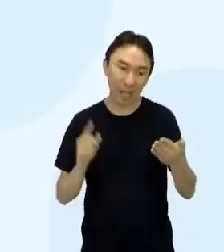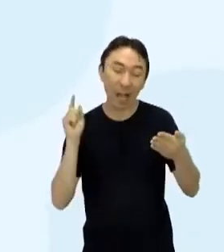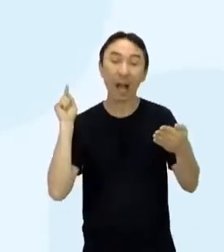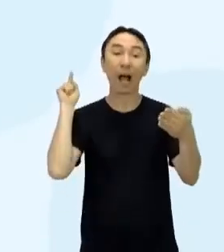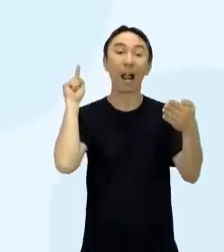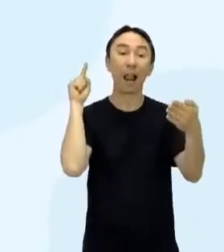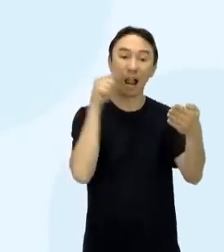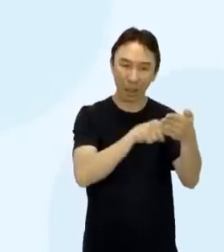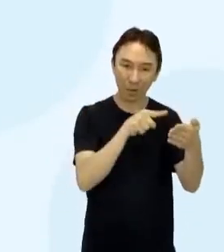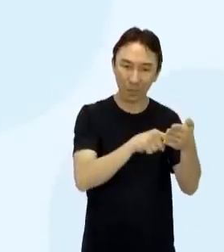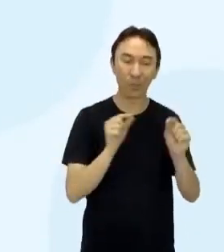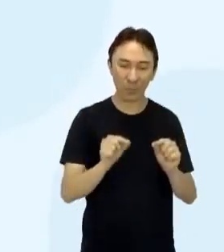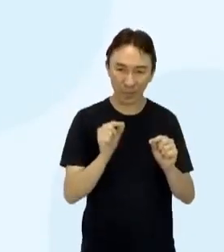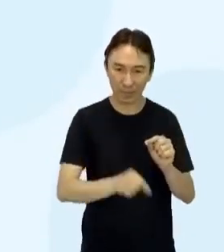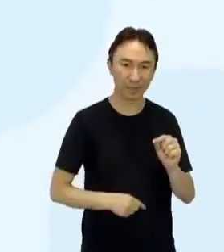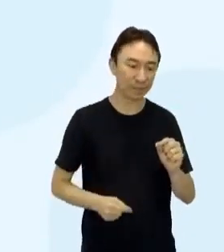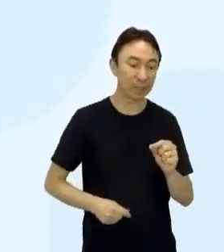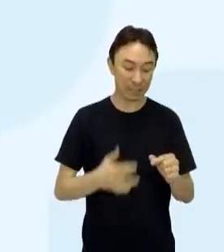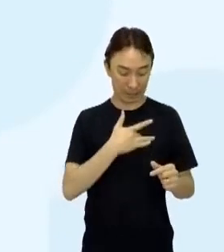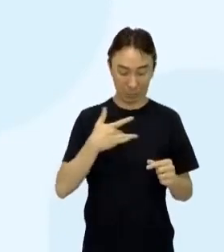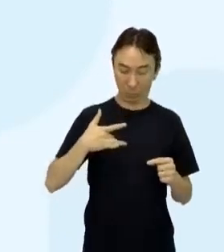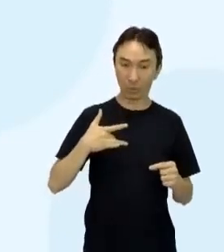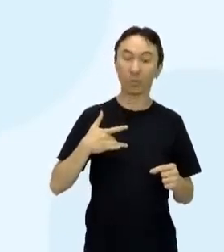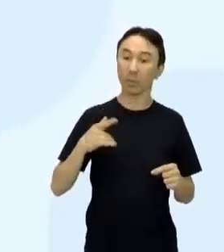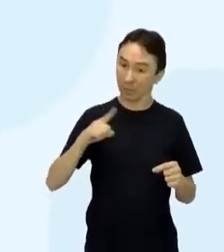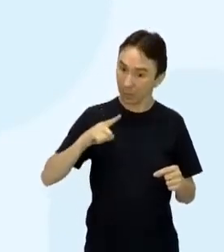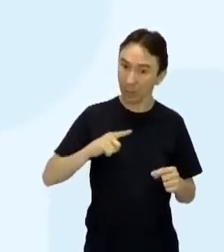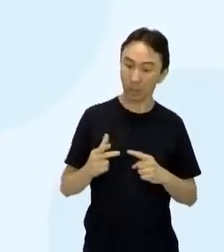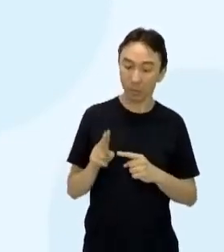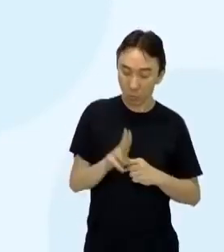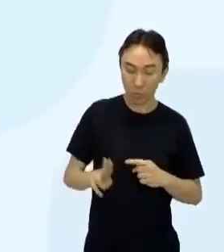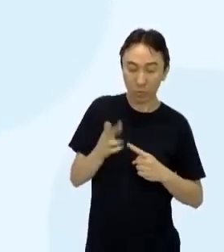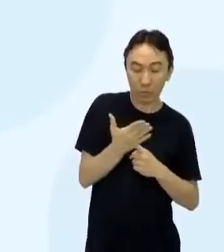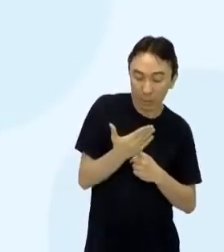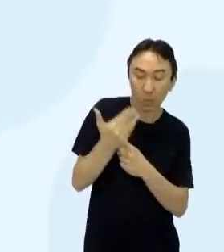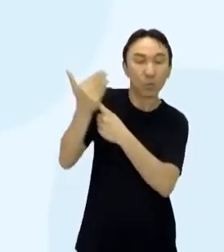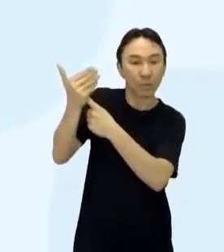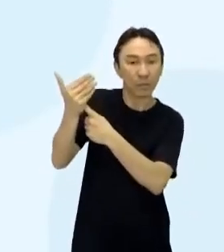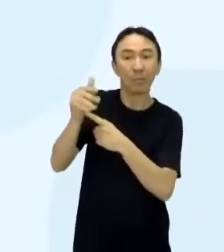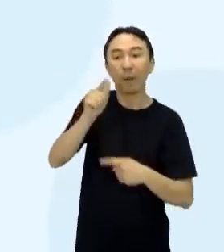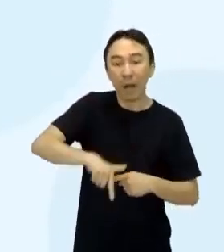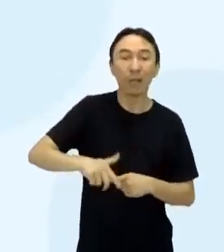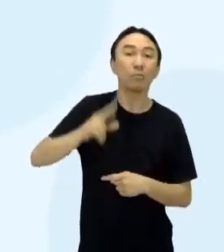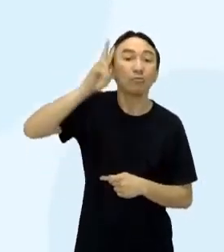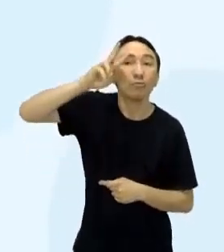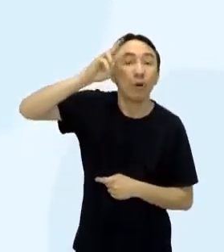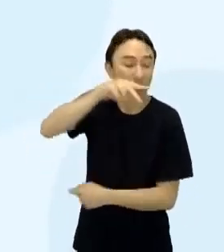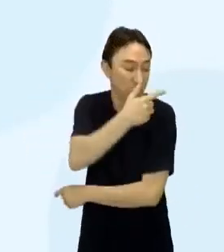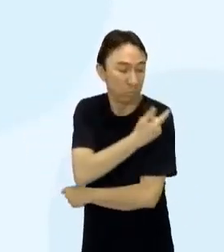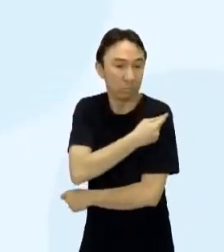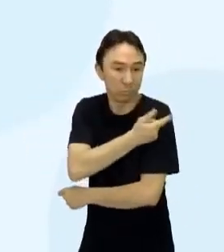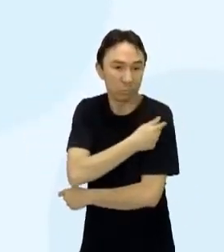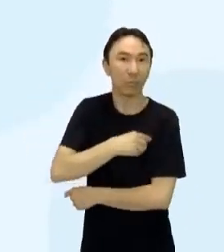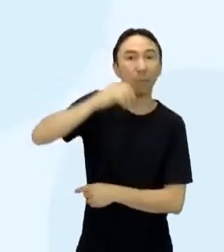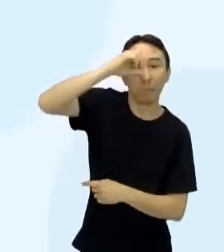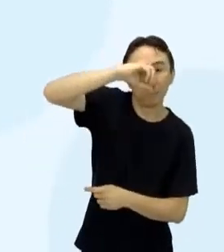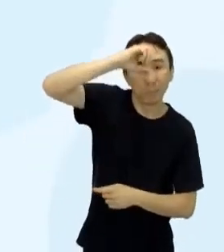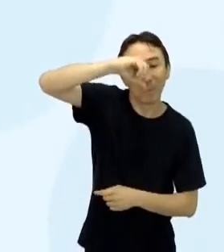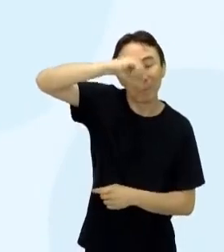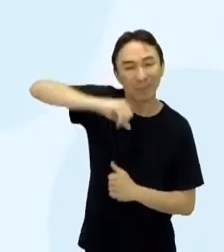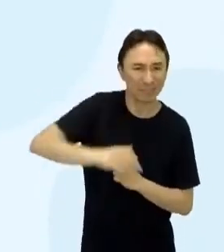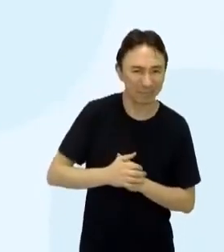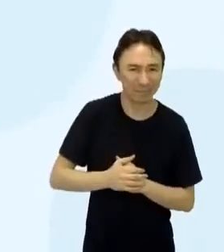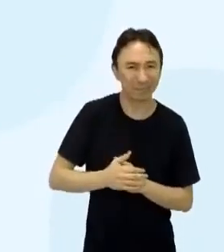refletir sobre o uso de tecnologias na saúde e conhecer a história das vacinas. Mas você deve, para acompanhar na aula, também ter o